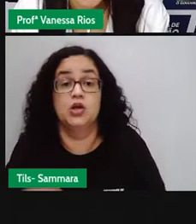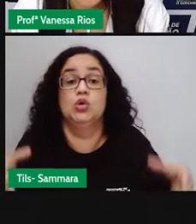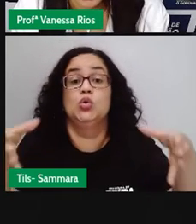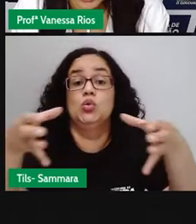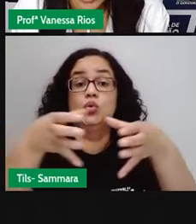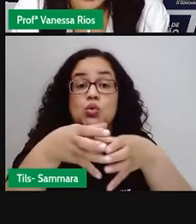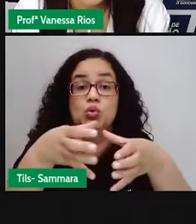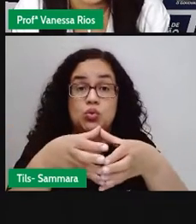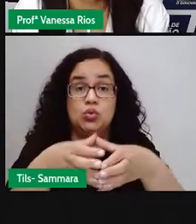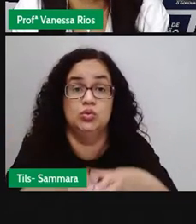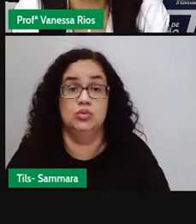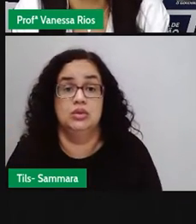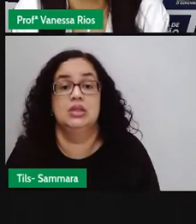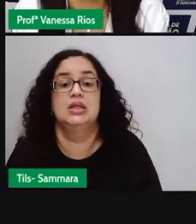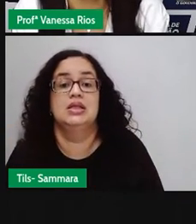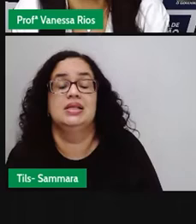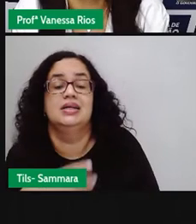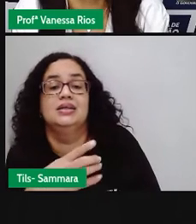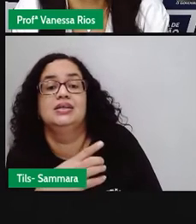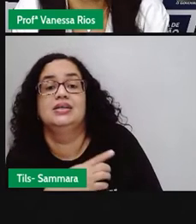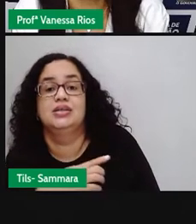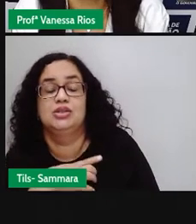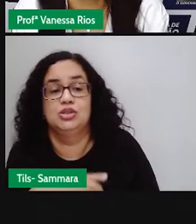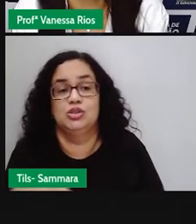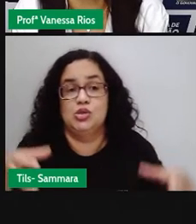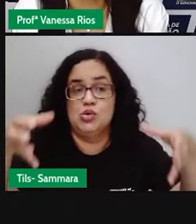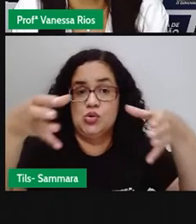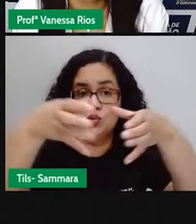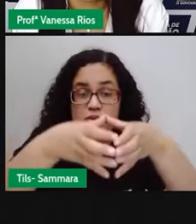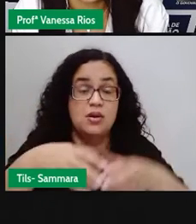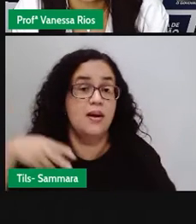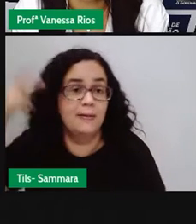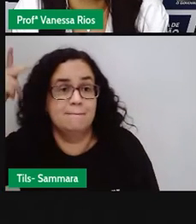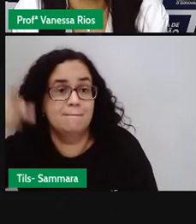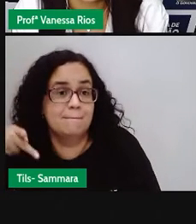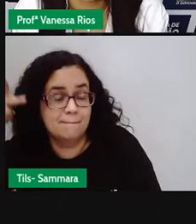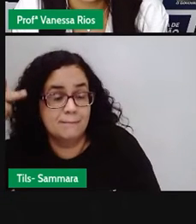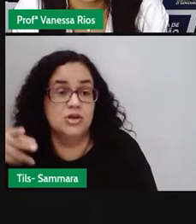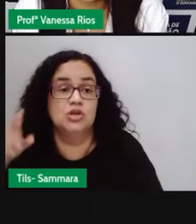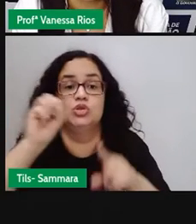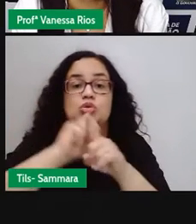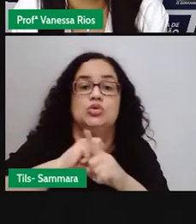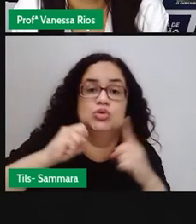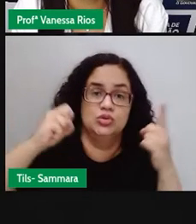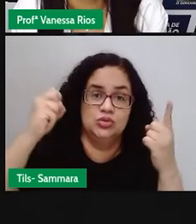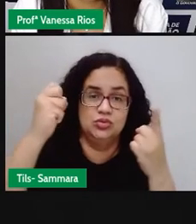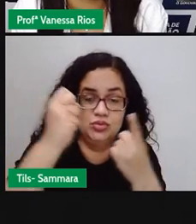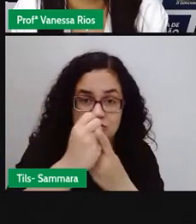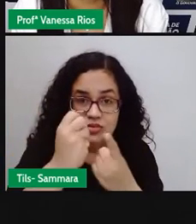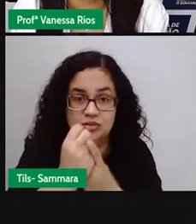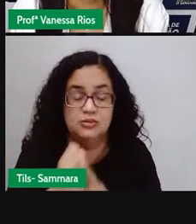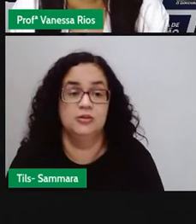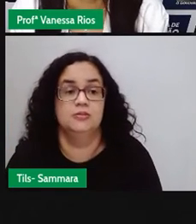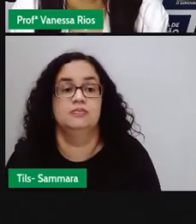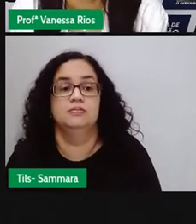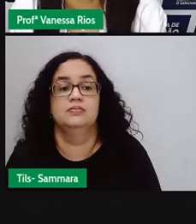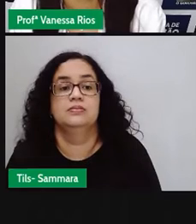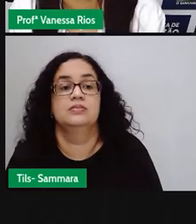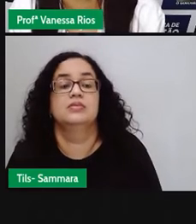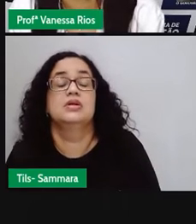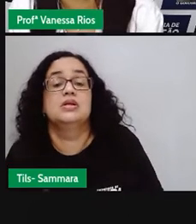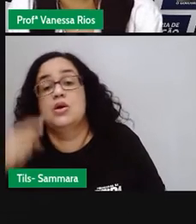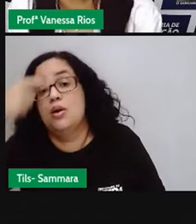de estatutos pertencentes a uma comunidade politicamente e socialmente articulada. Então,